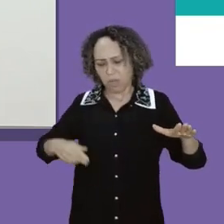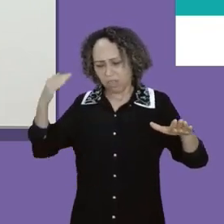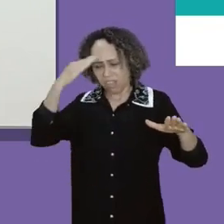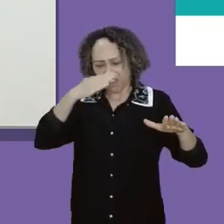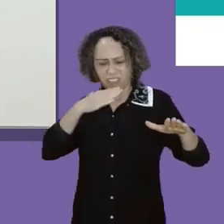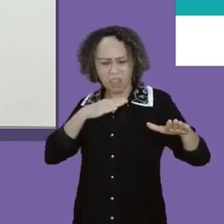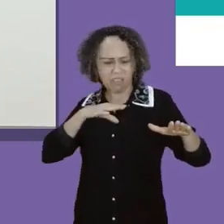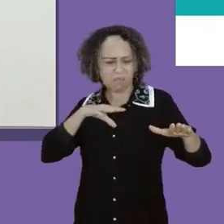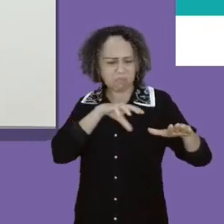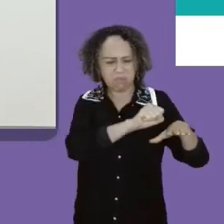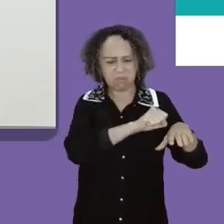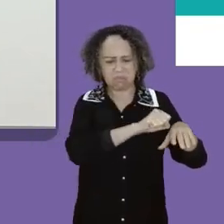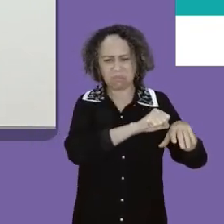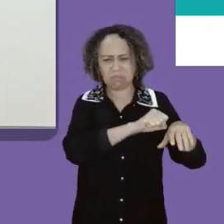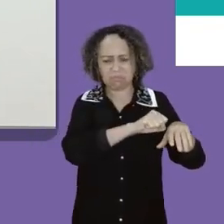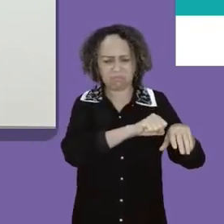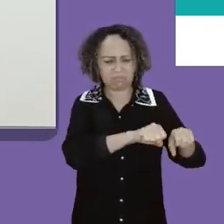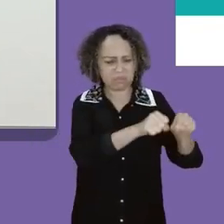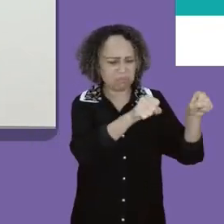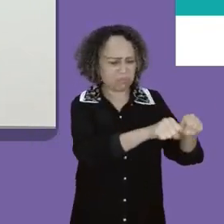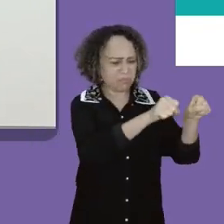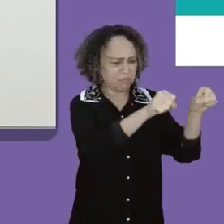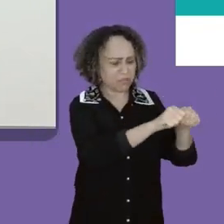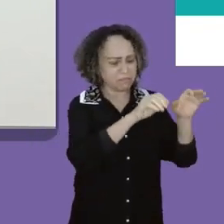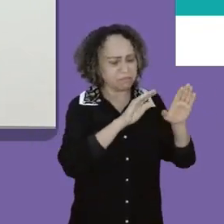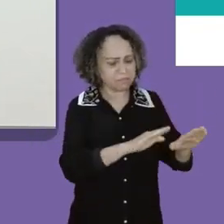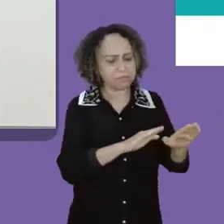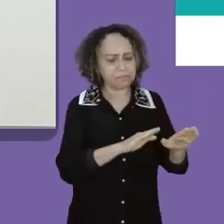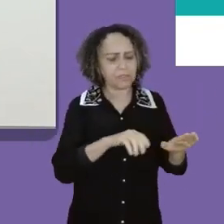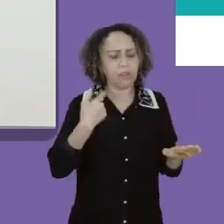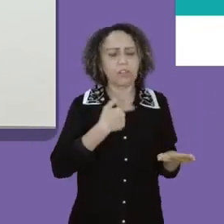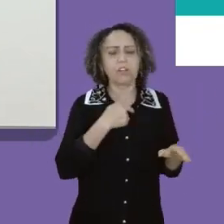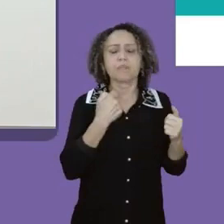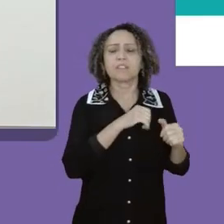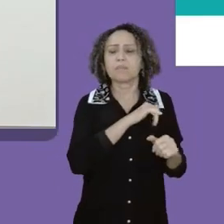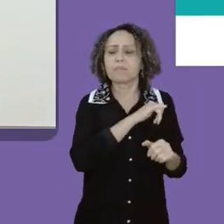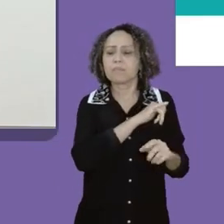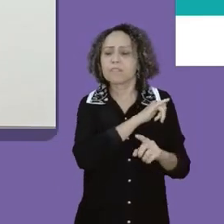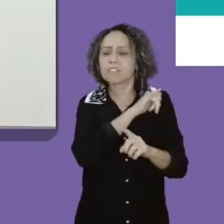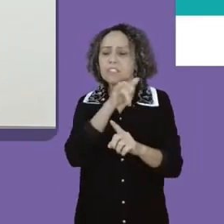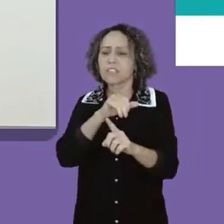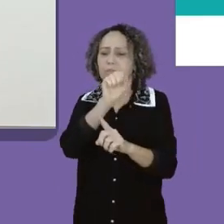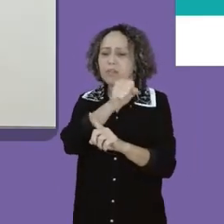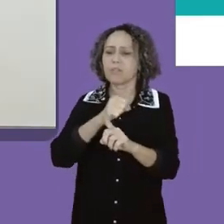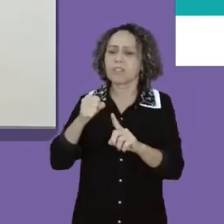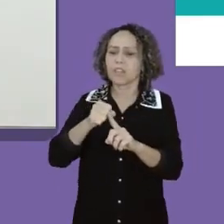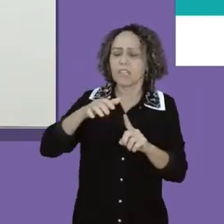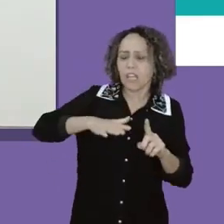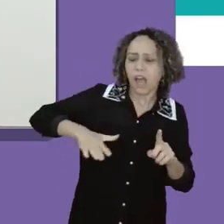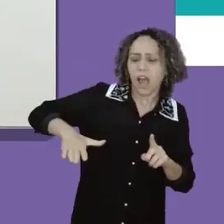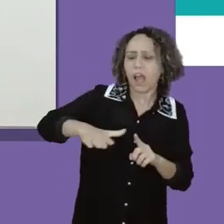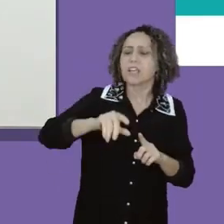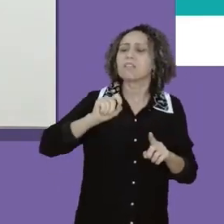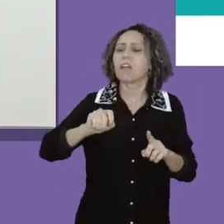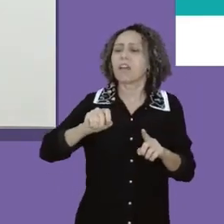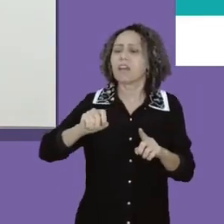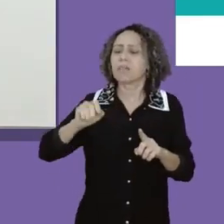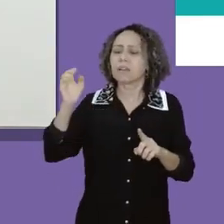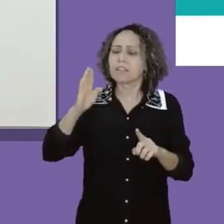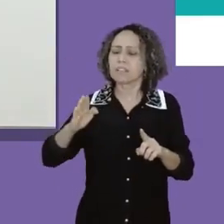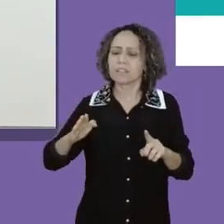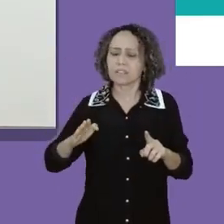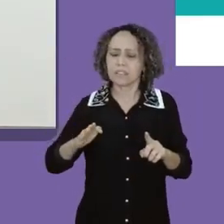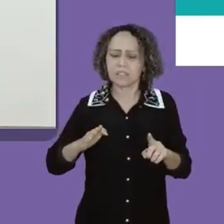precisamos dizer ao governo e à sociedade brasileira que nós não aceitamos isso. Então, eu tenho